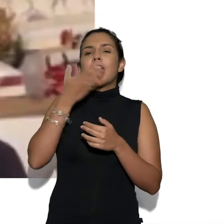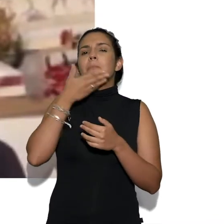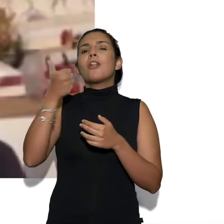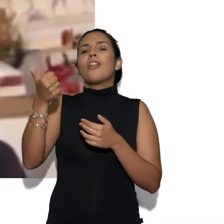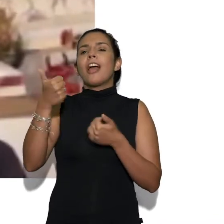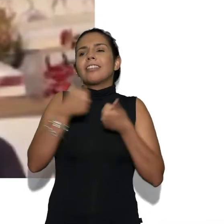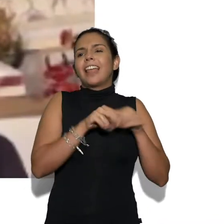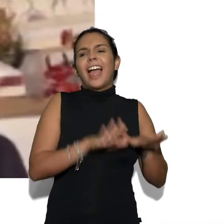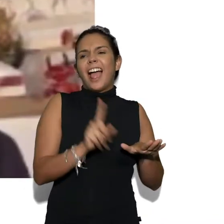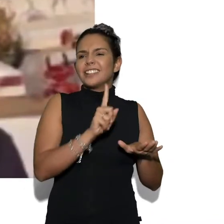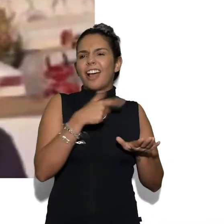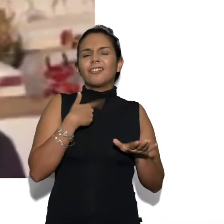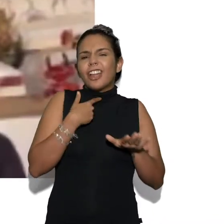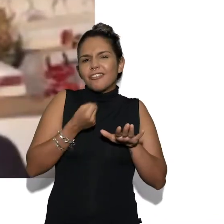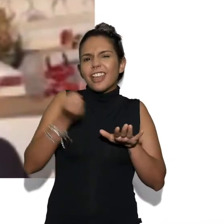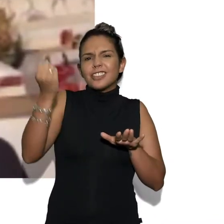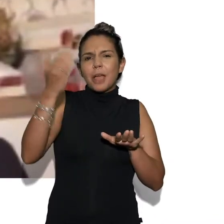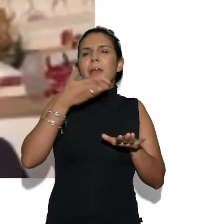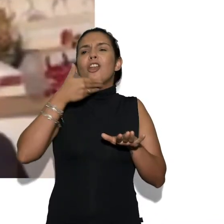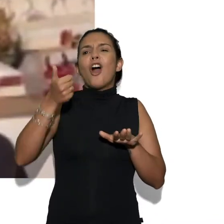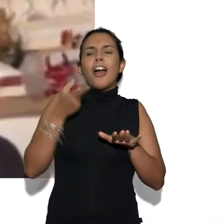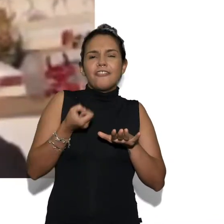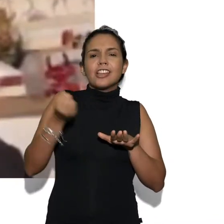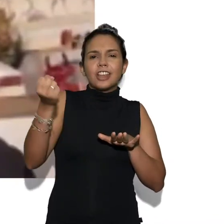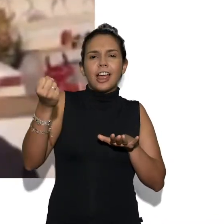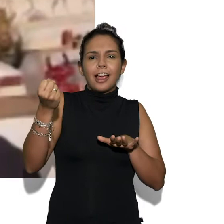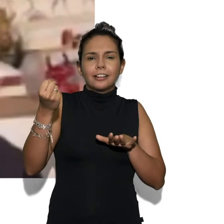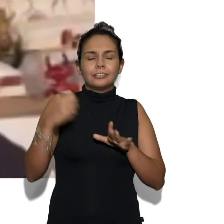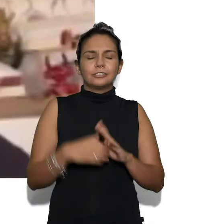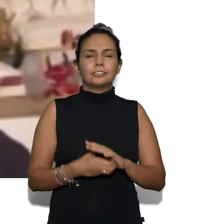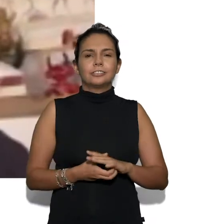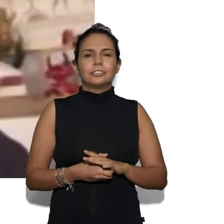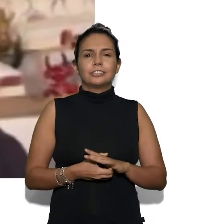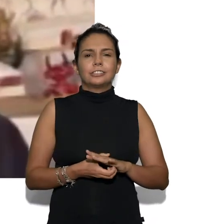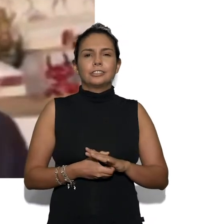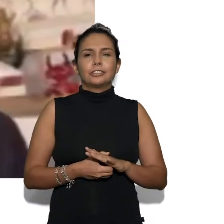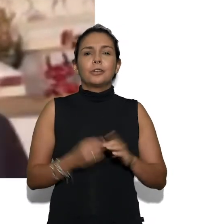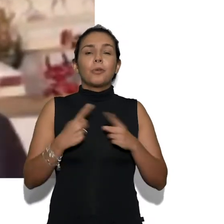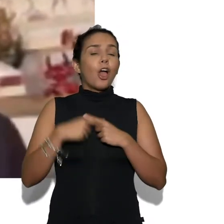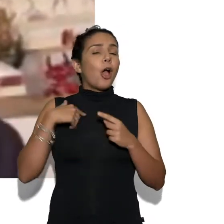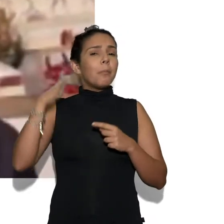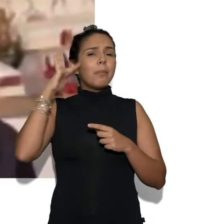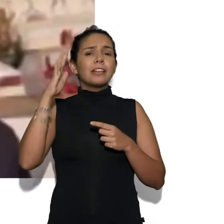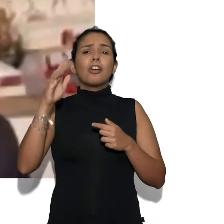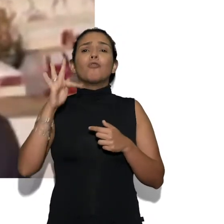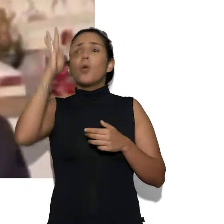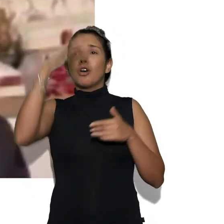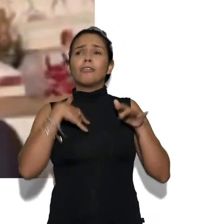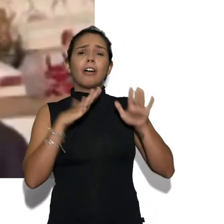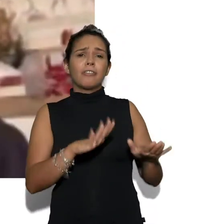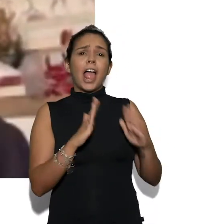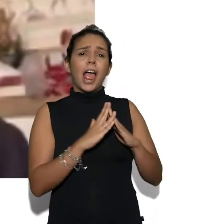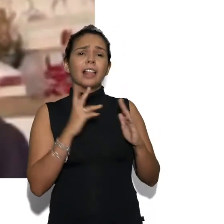do que estar em casa. Achava eu que eu teria sempre muito tempo para estar em casa, mas a verdade é que